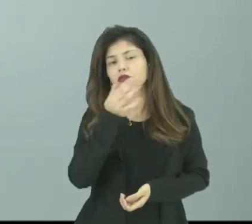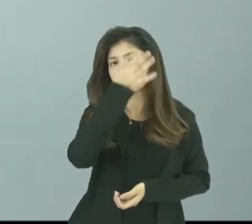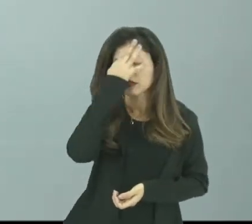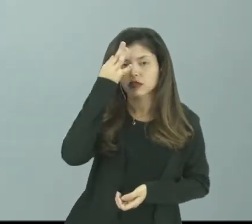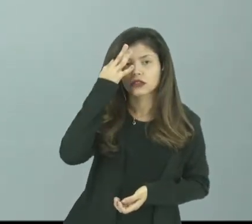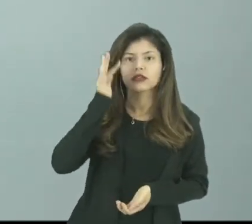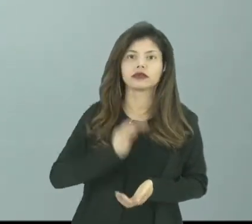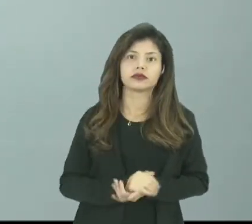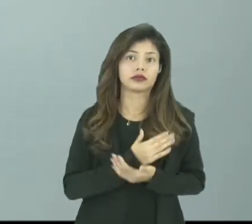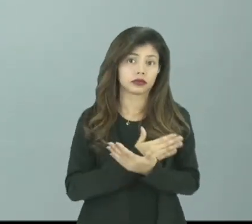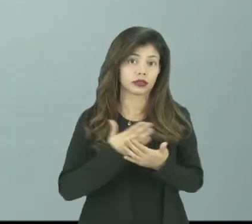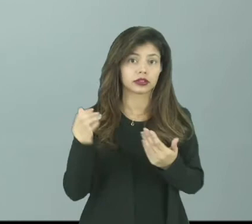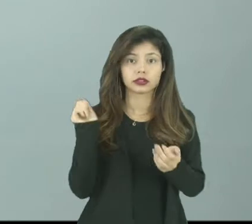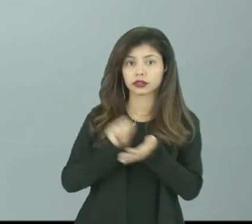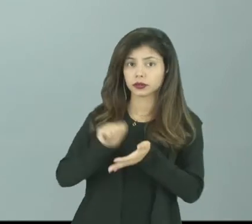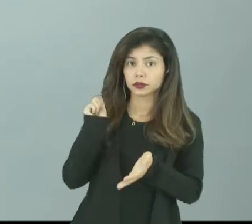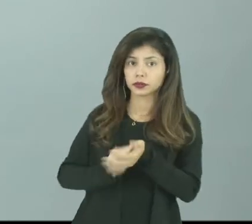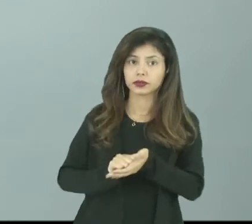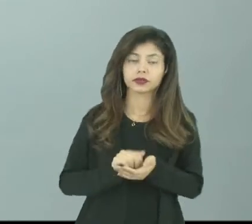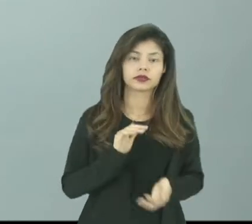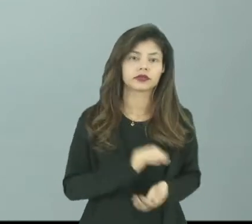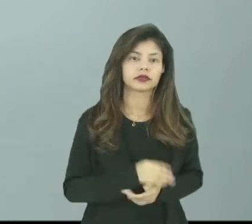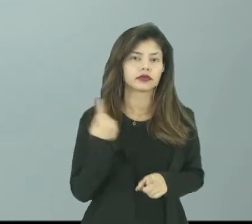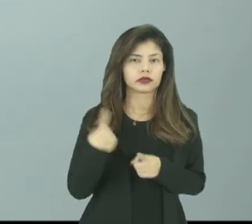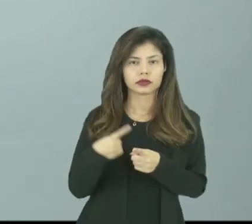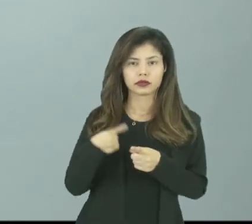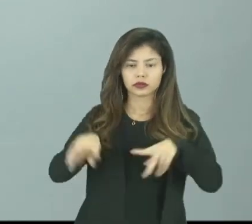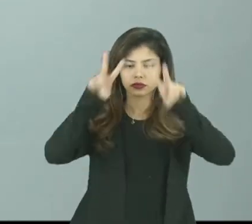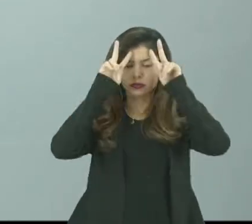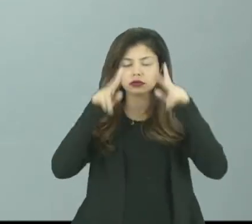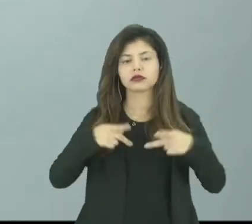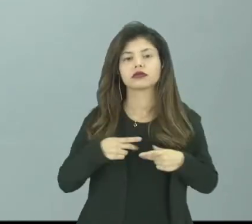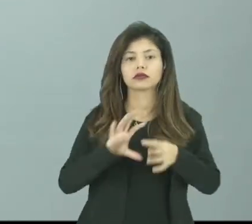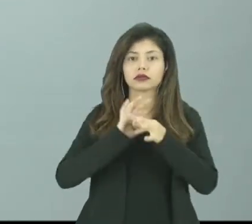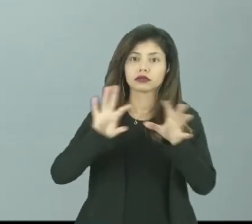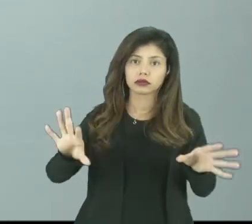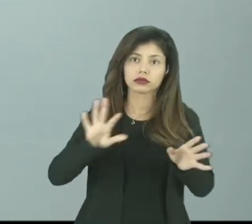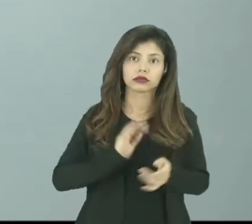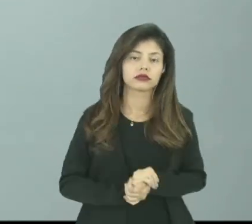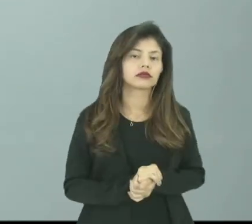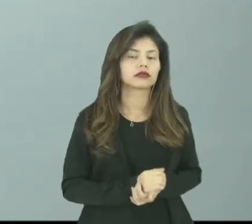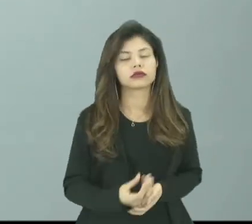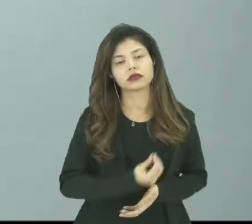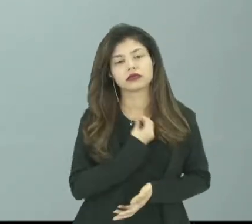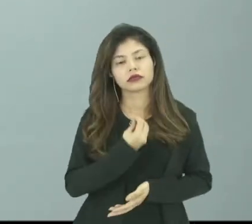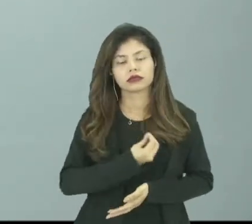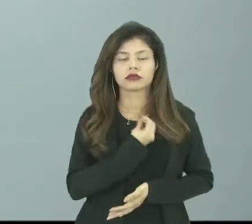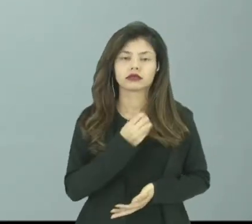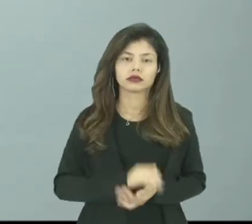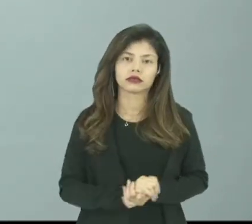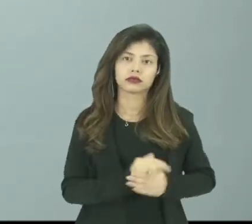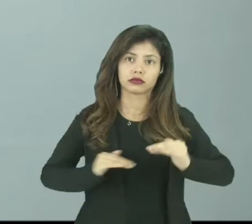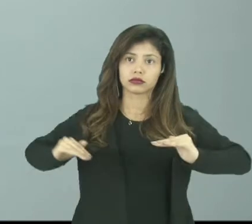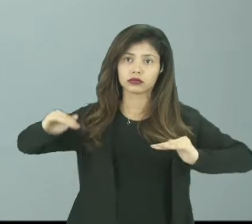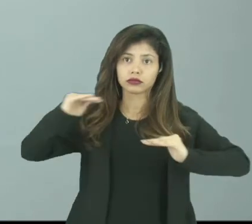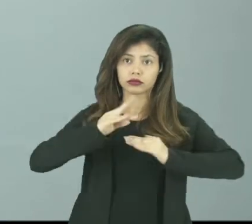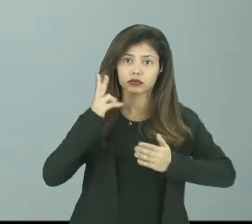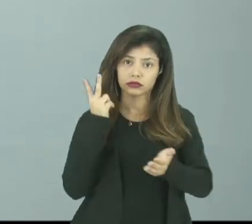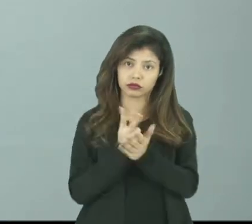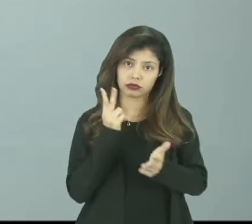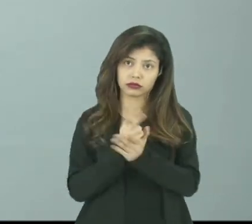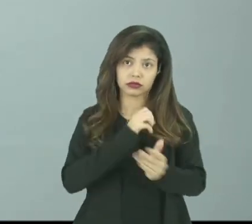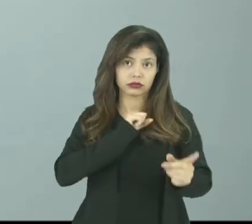né, começar a escrever. Por que o homem que estava livre, ele vai viver subordinado a